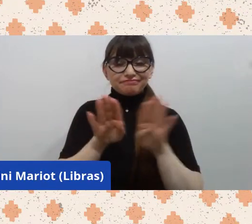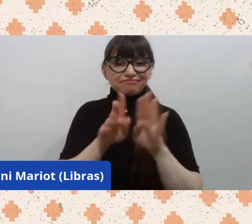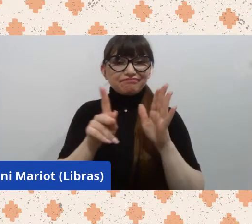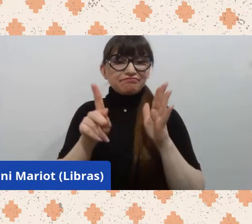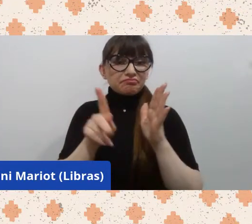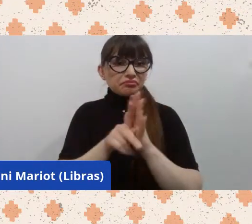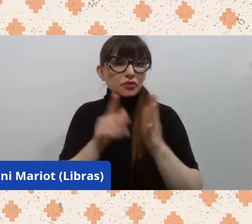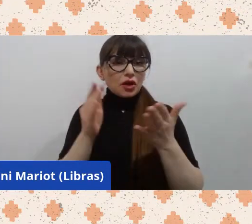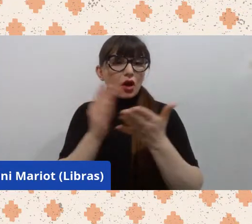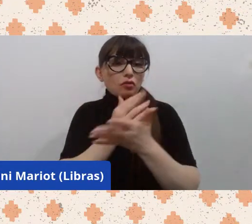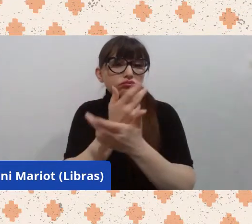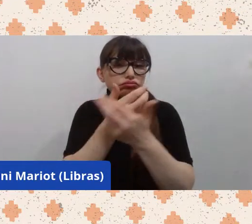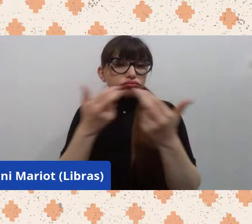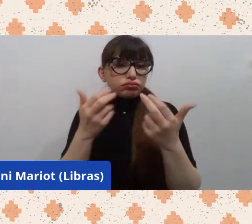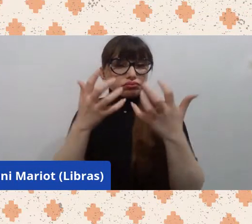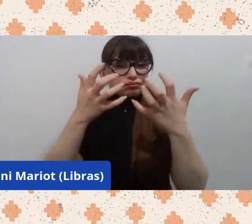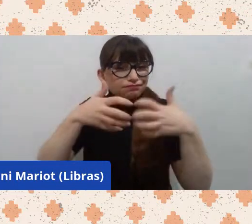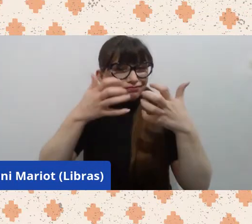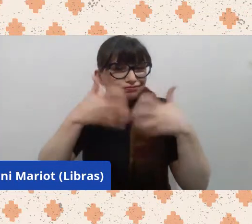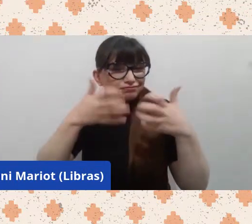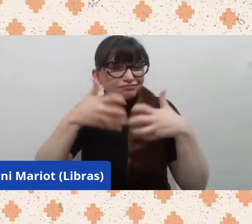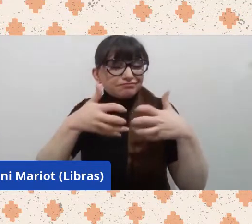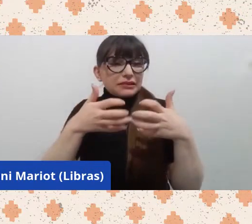né? Não consigo fazer